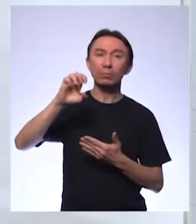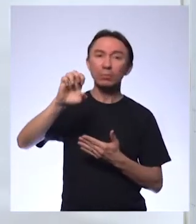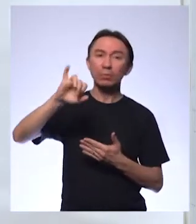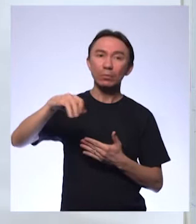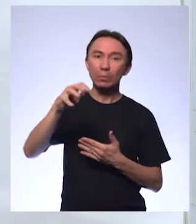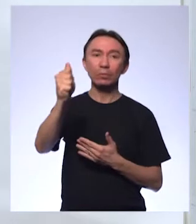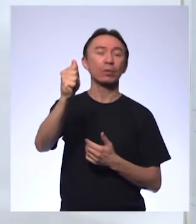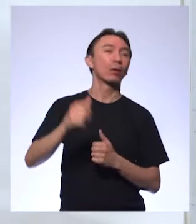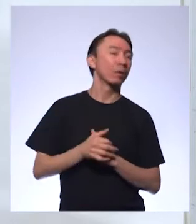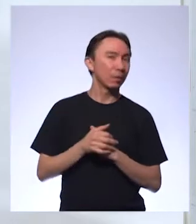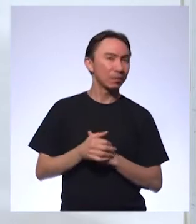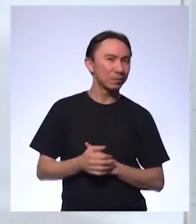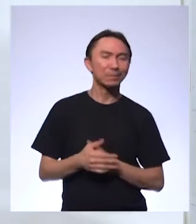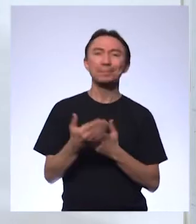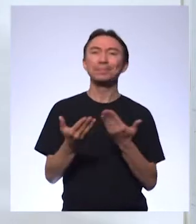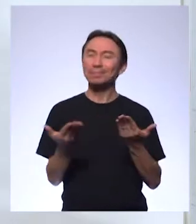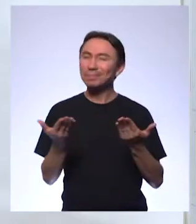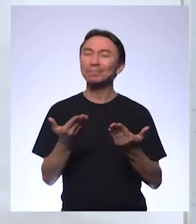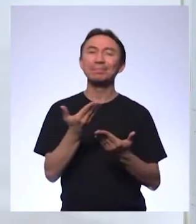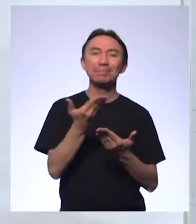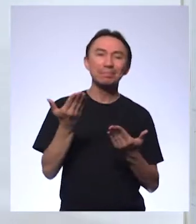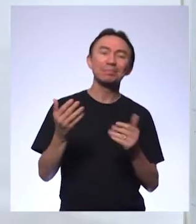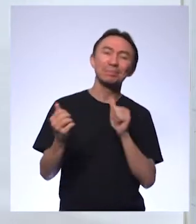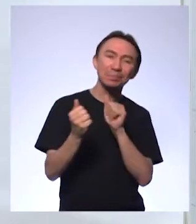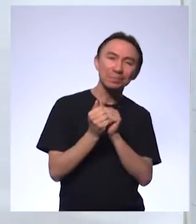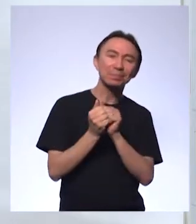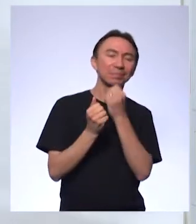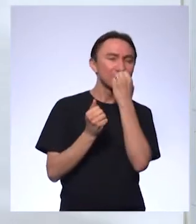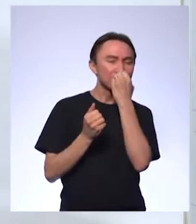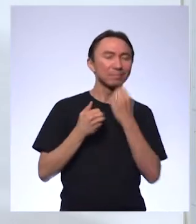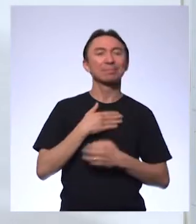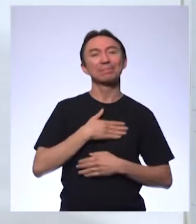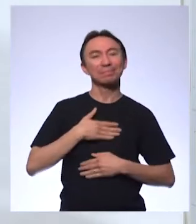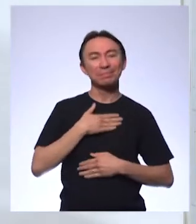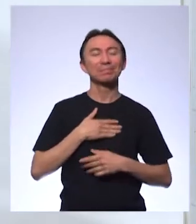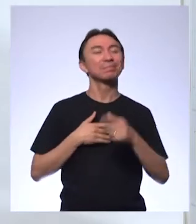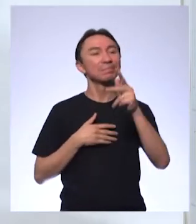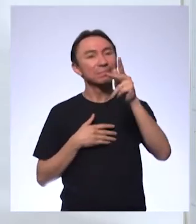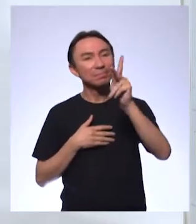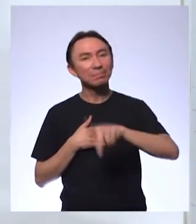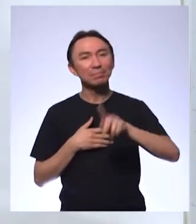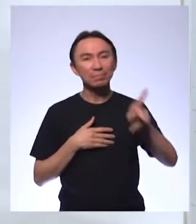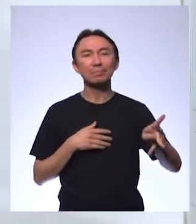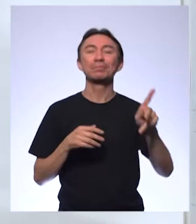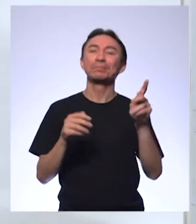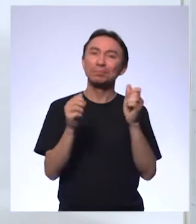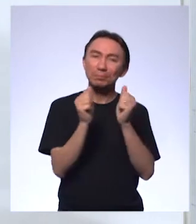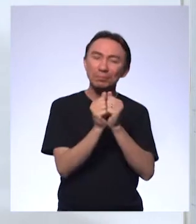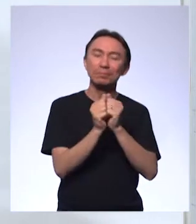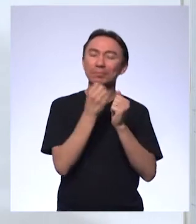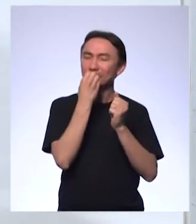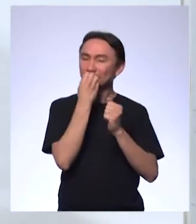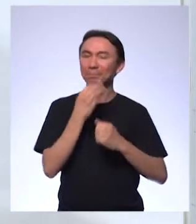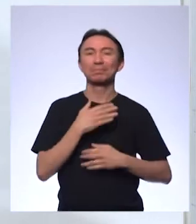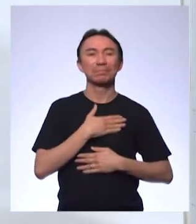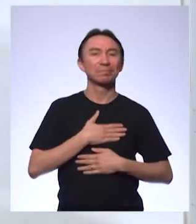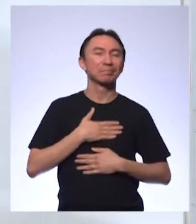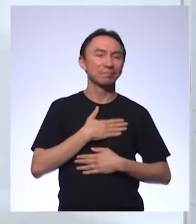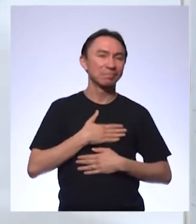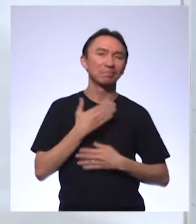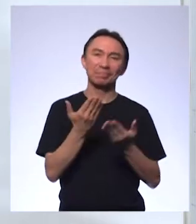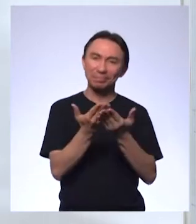a vocês, também aos queridos professores que acompanham aí as aulas. Sejam todos muito bem-vindos. Nós estamos juntos aí